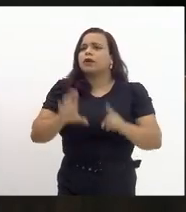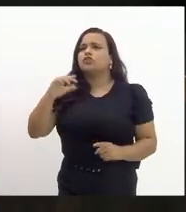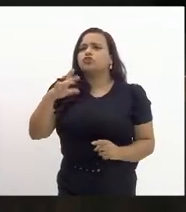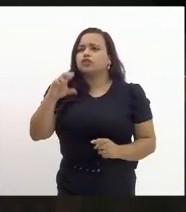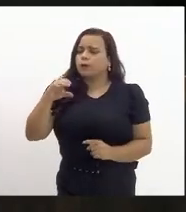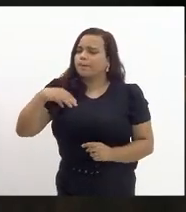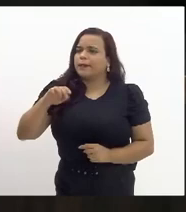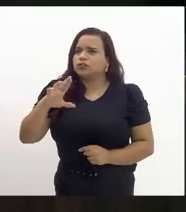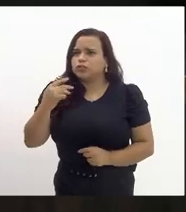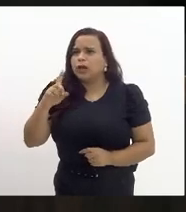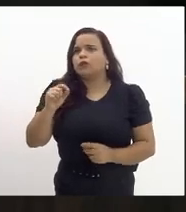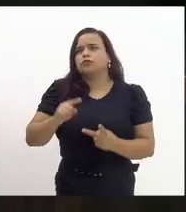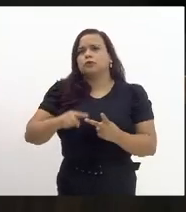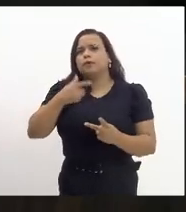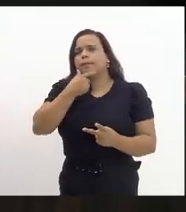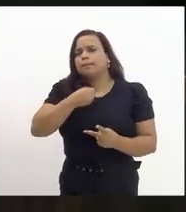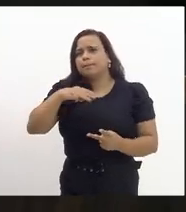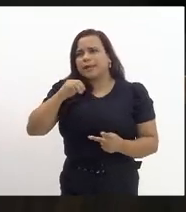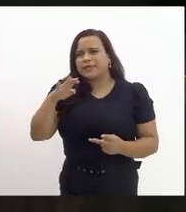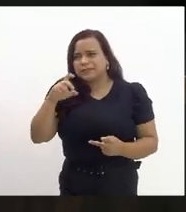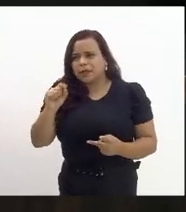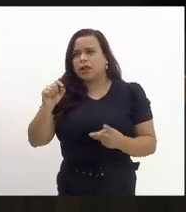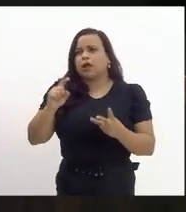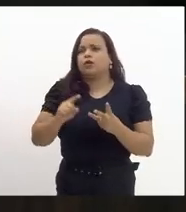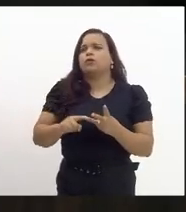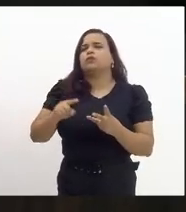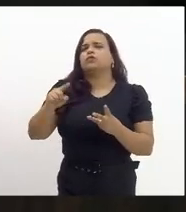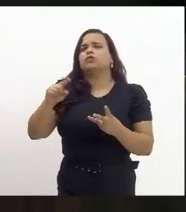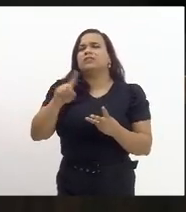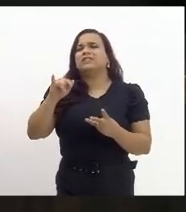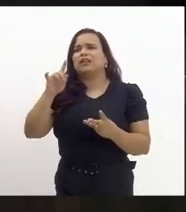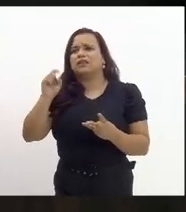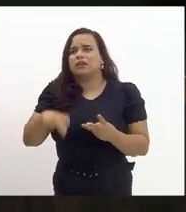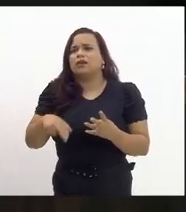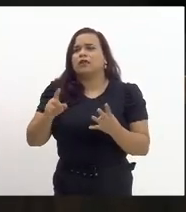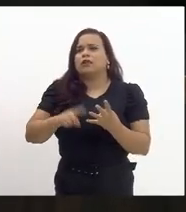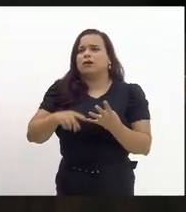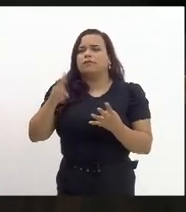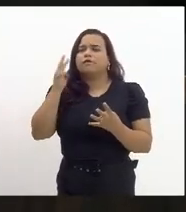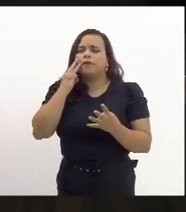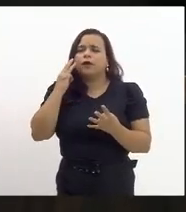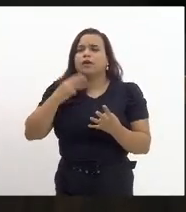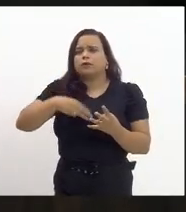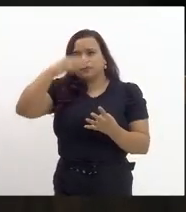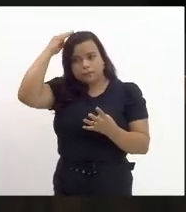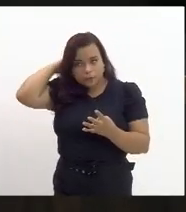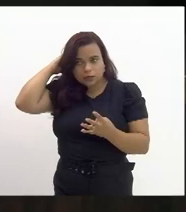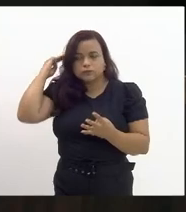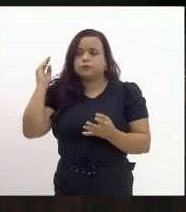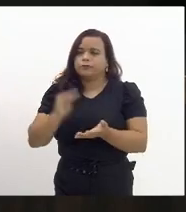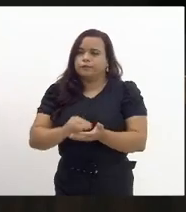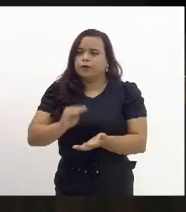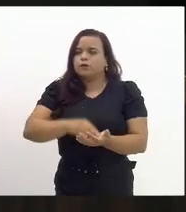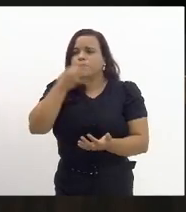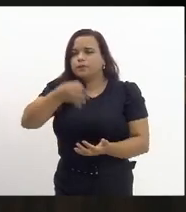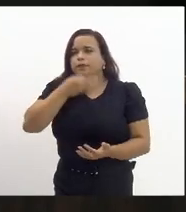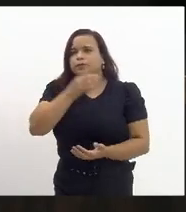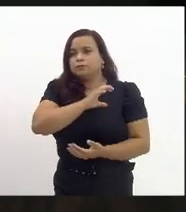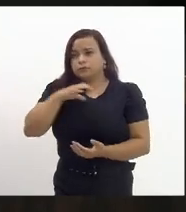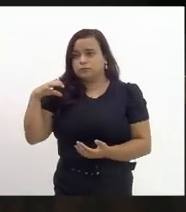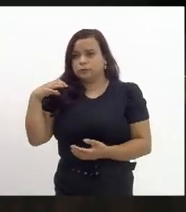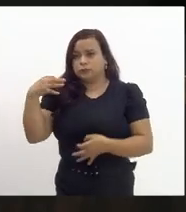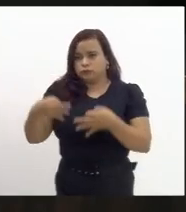Machado, Marcelo Cabeleireiro, Zeidan, Valdec Carneiro e Márcio Pacheco. Pendente de pareceres das Comissões de Constituição e Justiça da pessoa